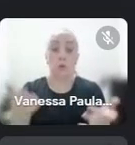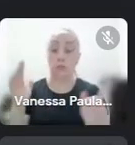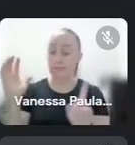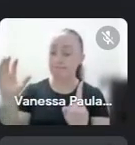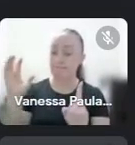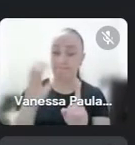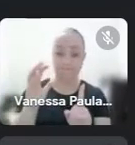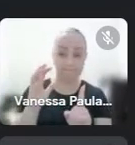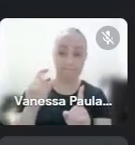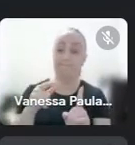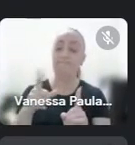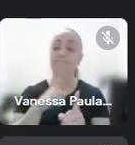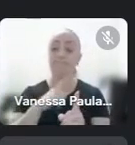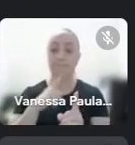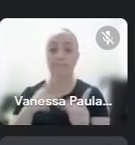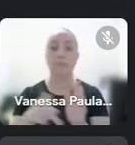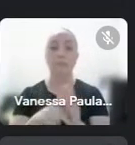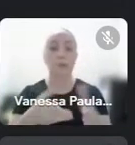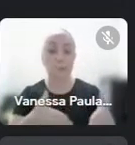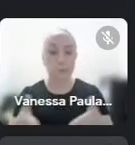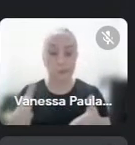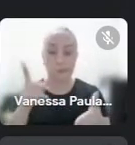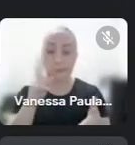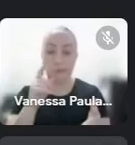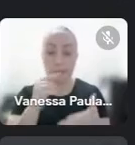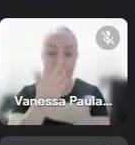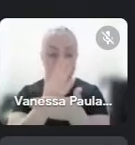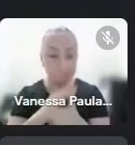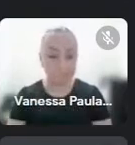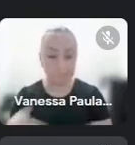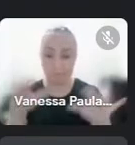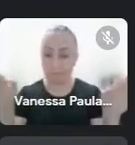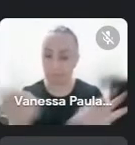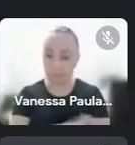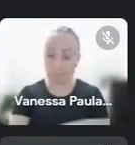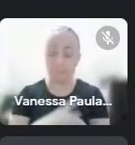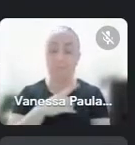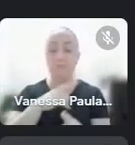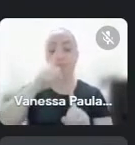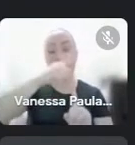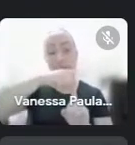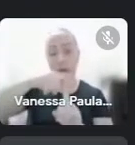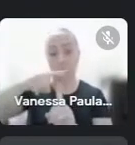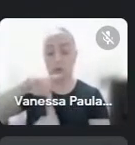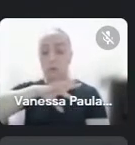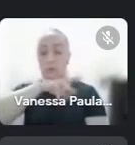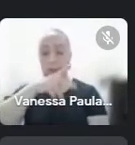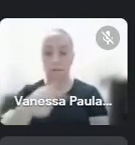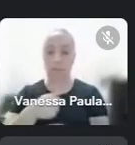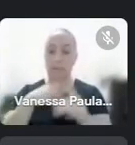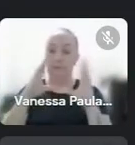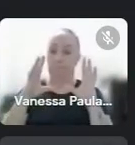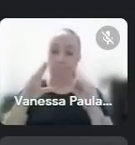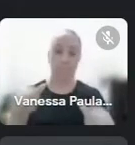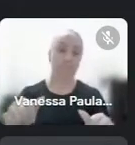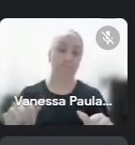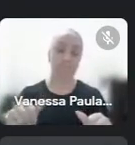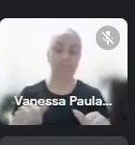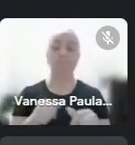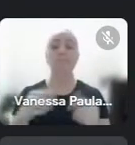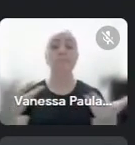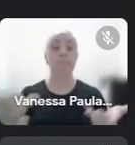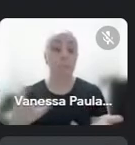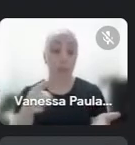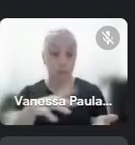Impactada, com o igarapé morrendo, espécies desaparecendo. Então, está aqui, a APA do Igarapé